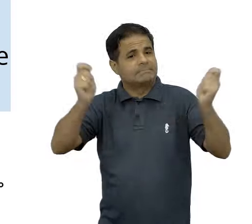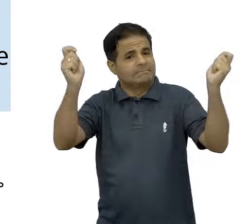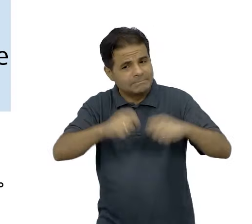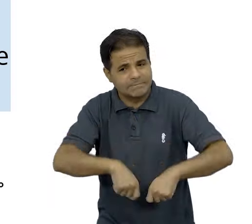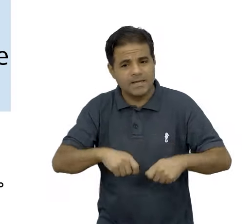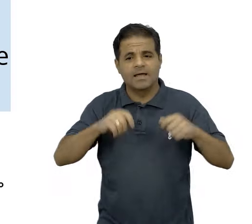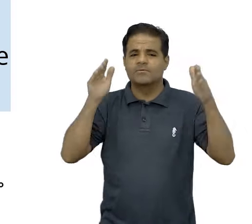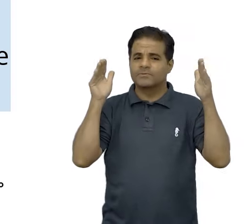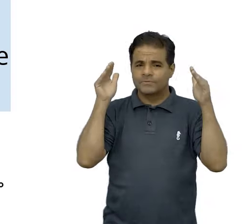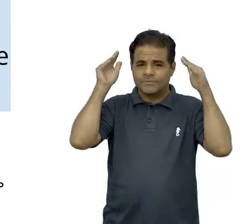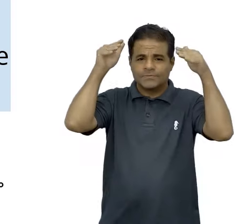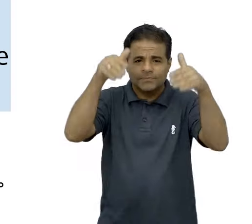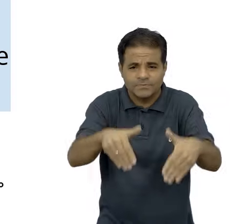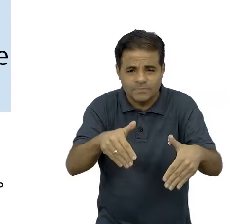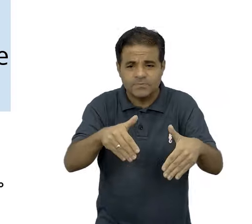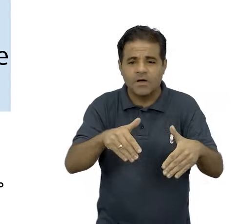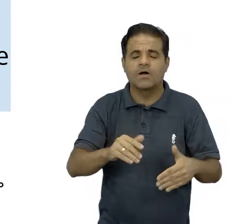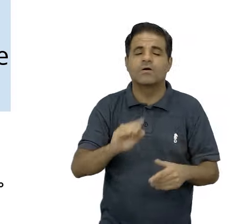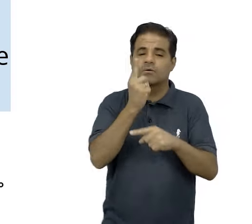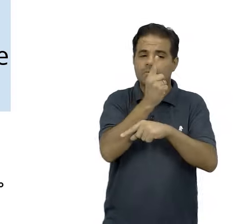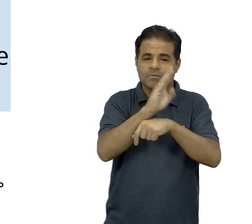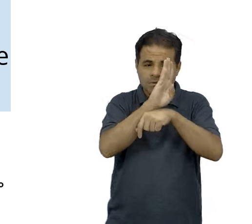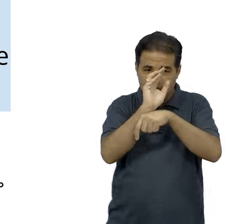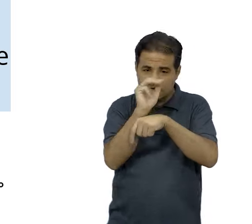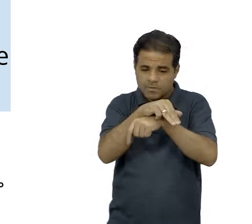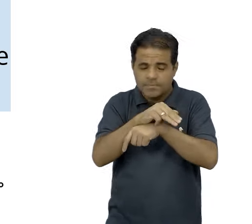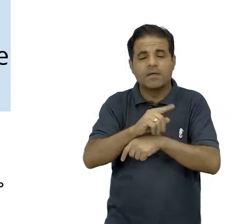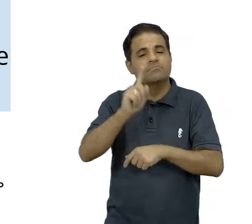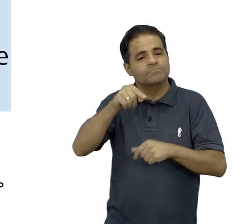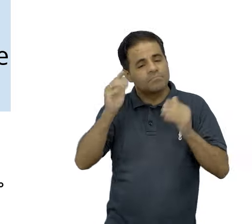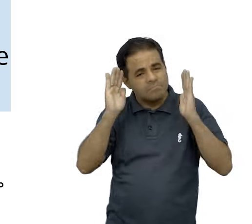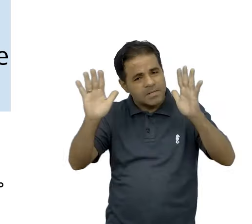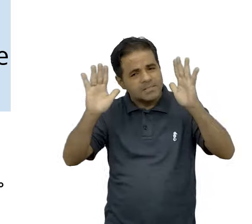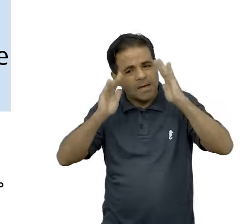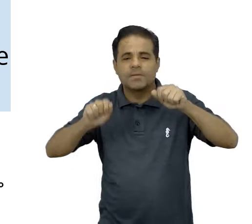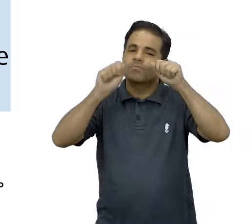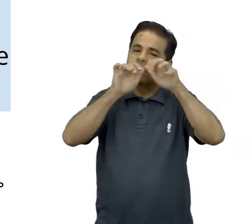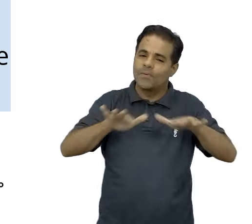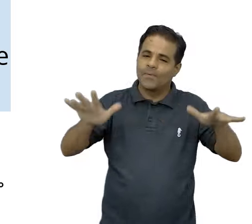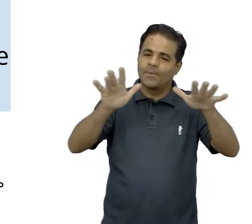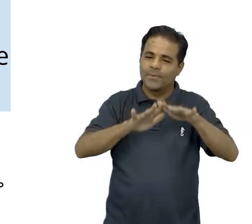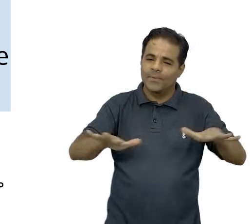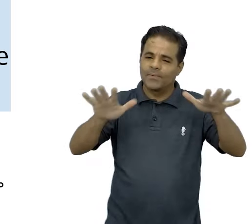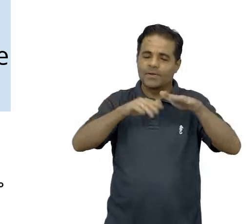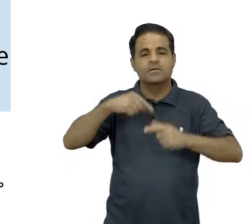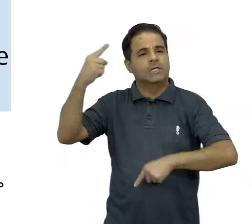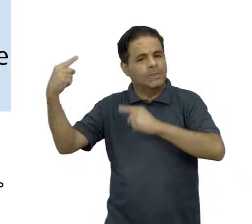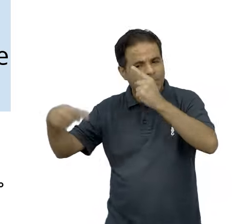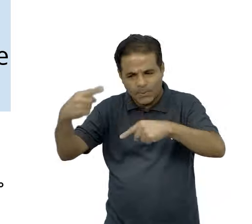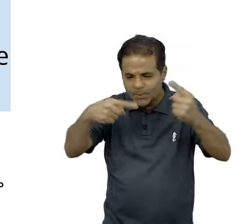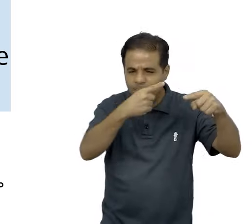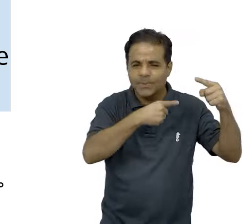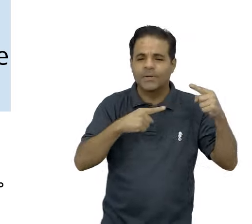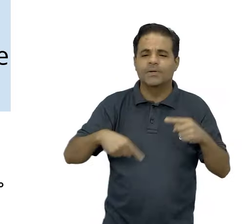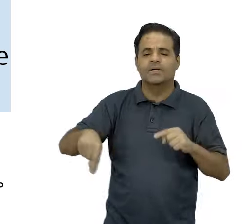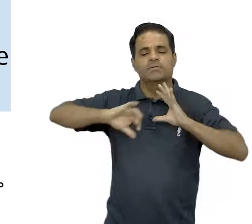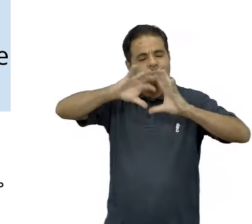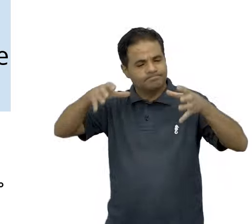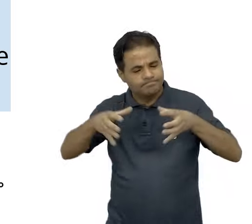nosso foco nesse primeiro bimestre vai ser o pensamento aritmético, né? E aí a gente vai discutir os